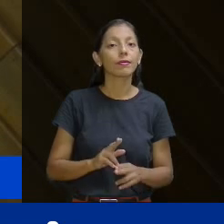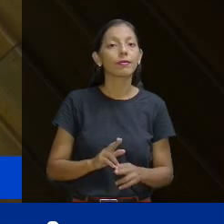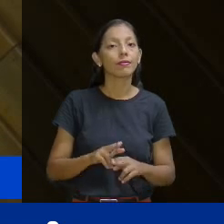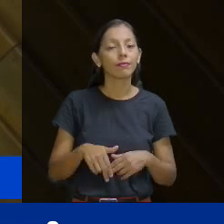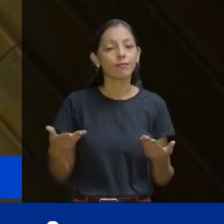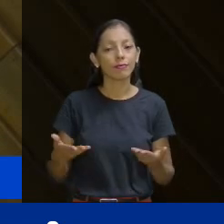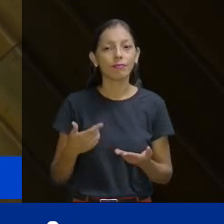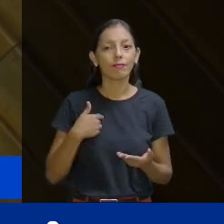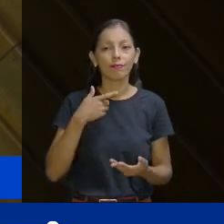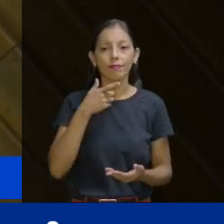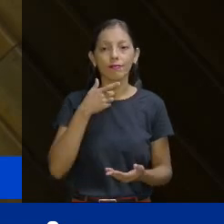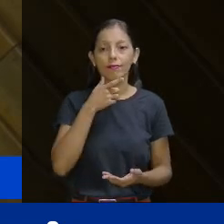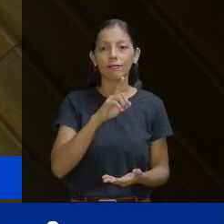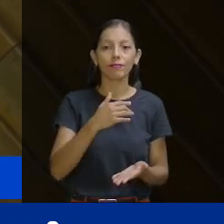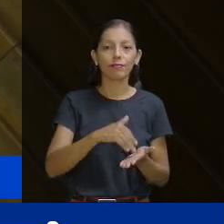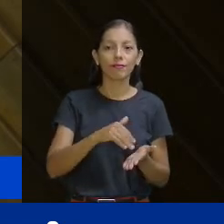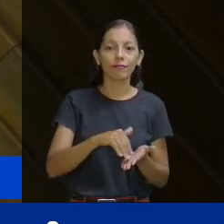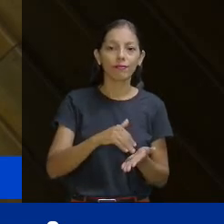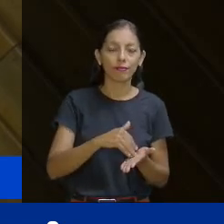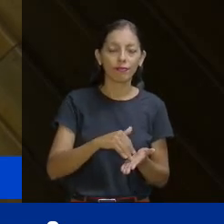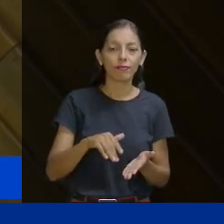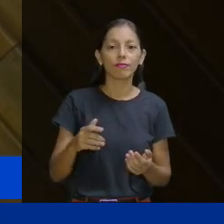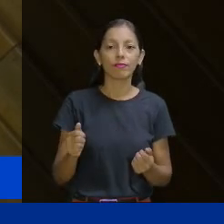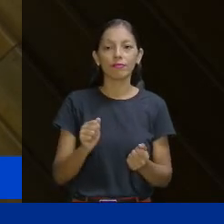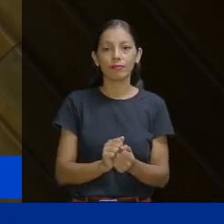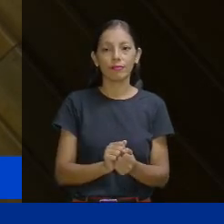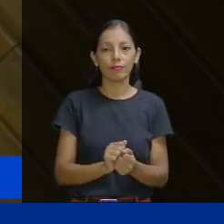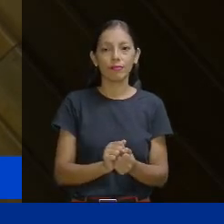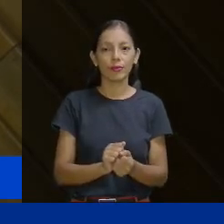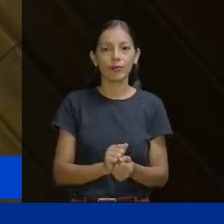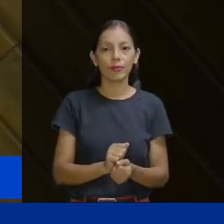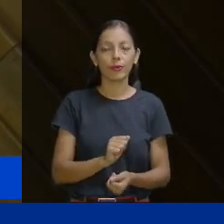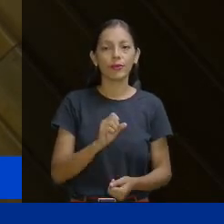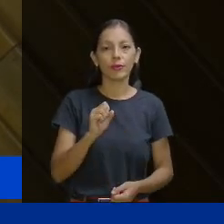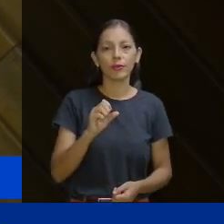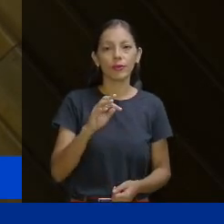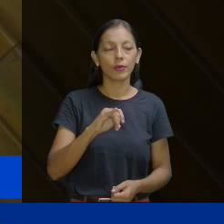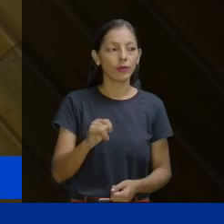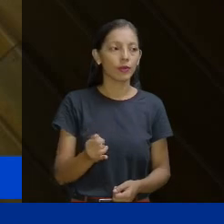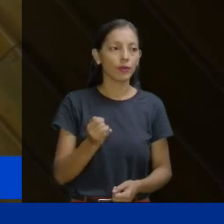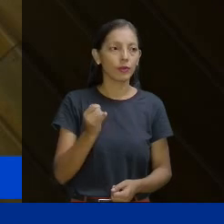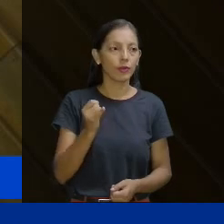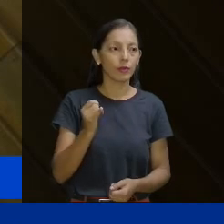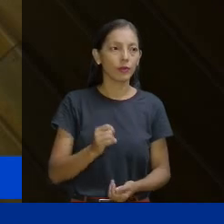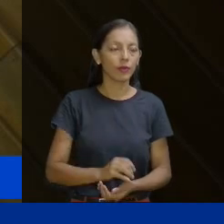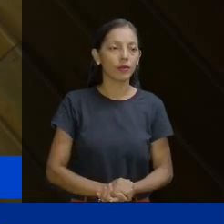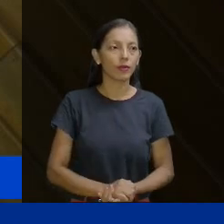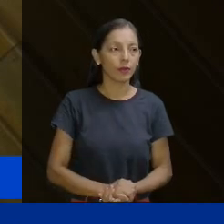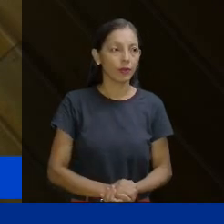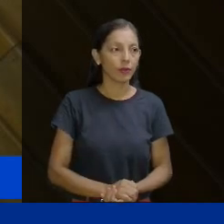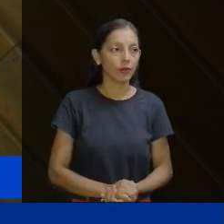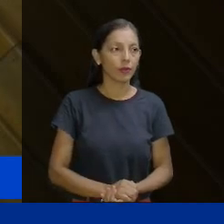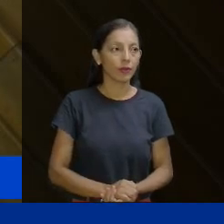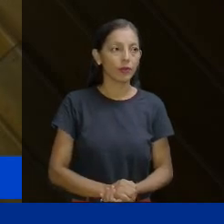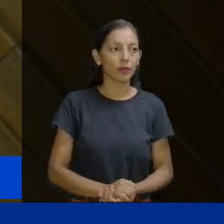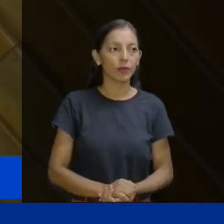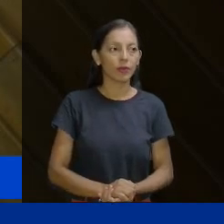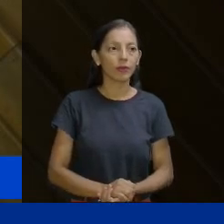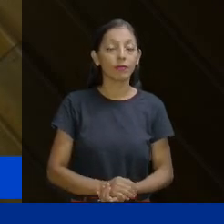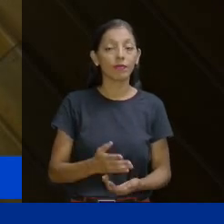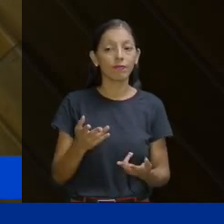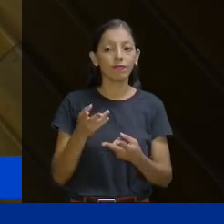de administração do STJ, que é um grande desafio, uma secretaria muito grande. E eu vejo